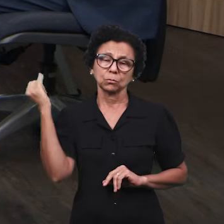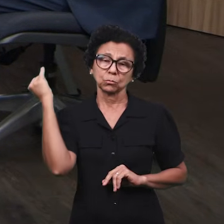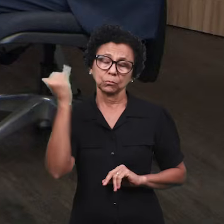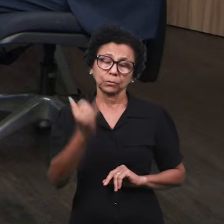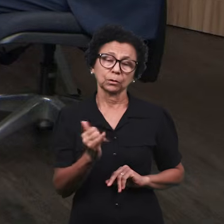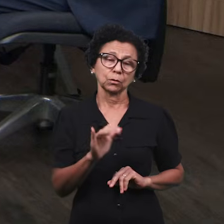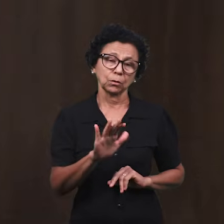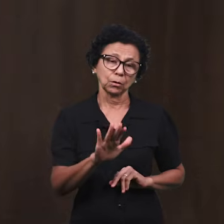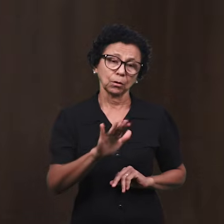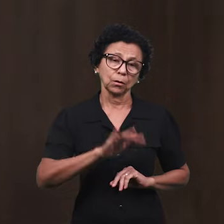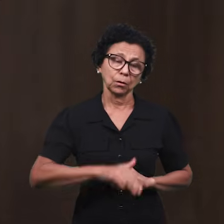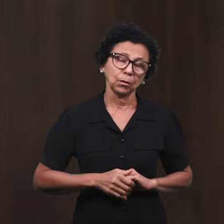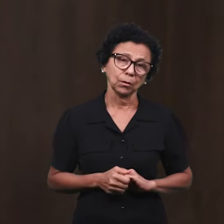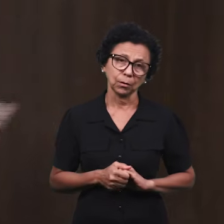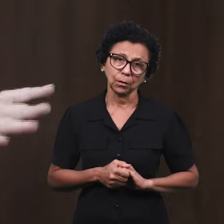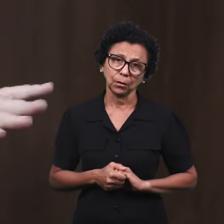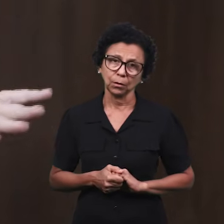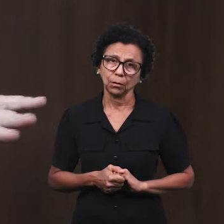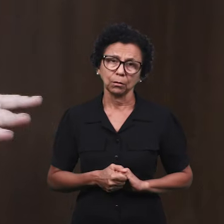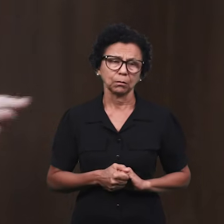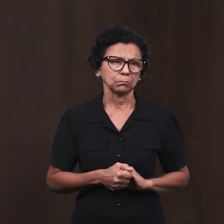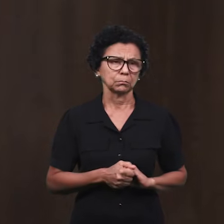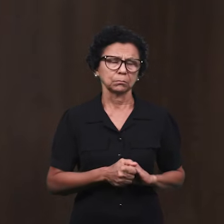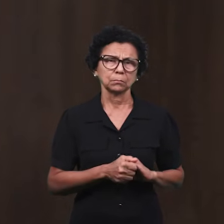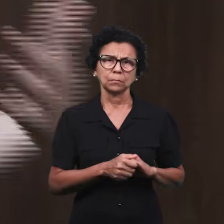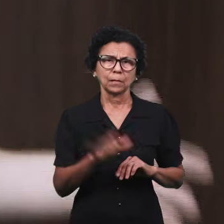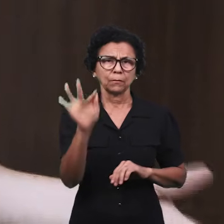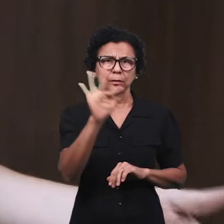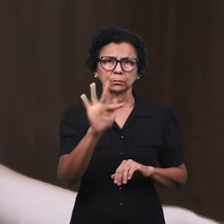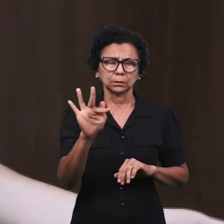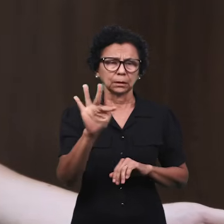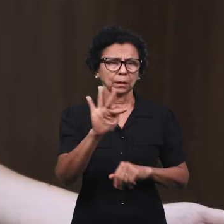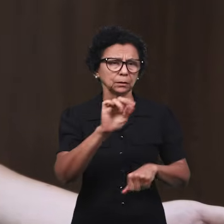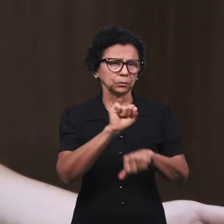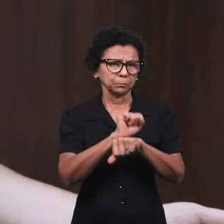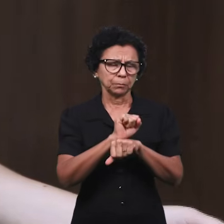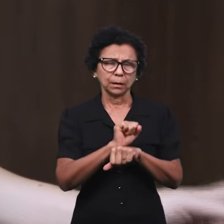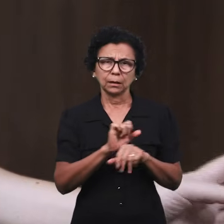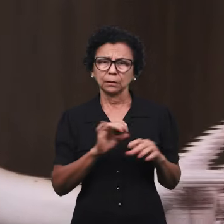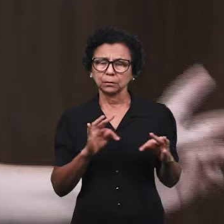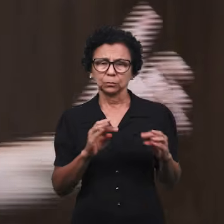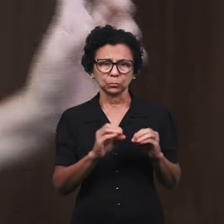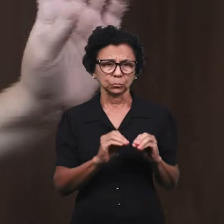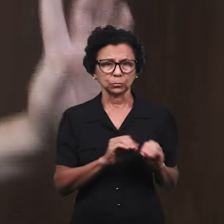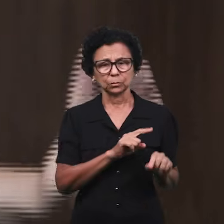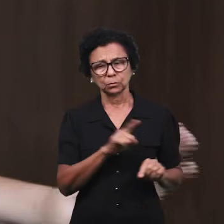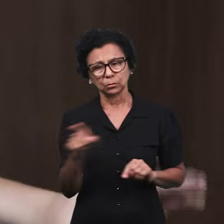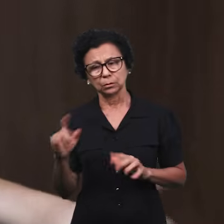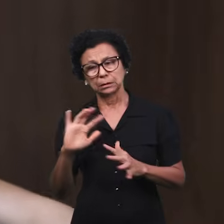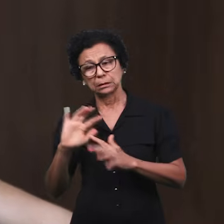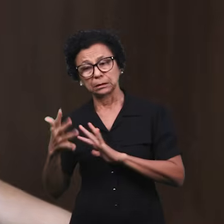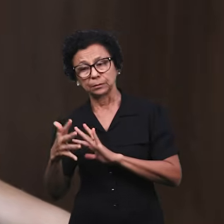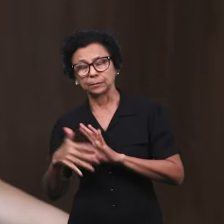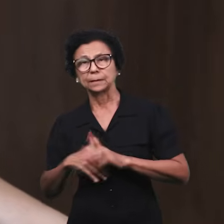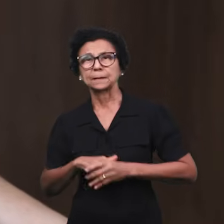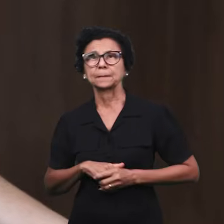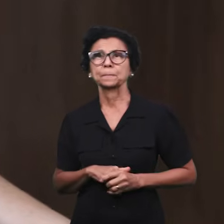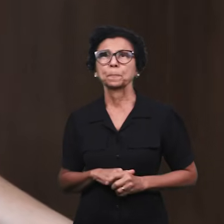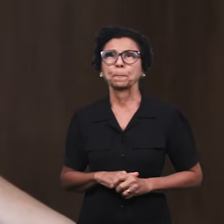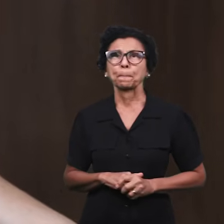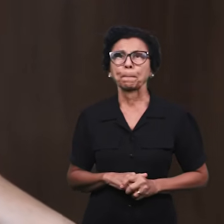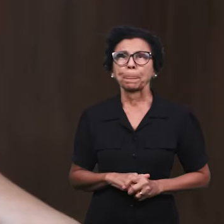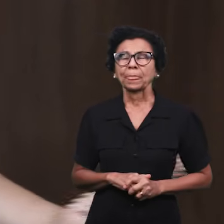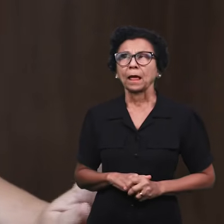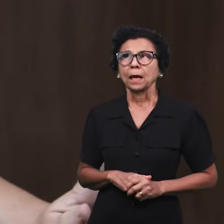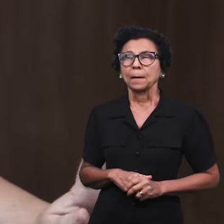conta da minha passagem. No último dia o senhor me restituiu tudo. Eu falei, e agora? Como é que eu vou fazer? E eu tinha um negócio comigo, não vou interpretar não, vou dar